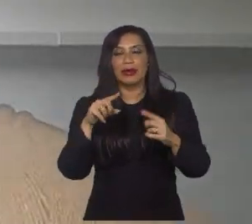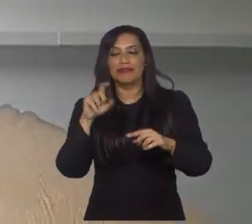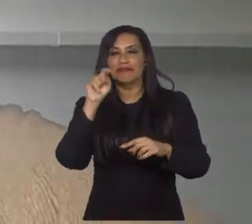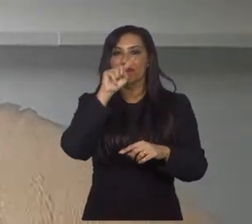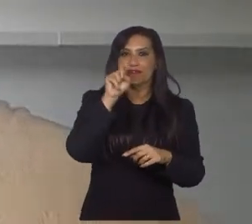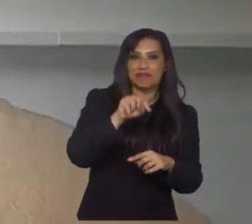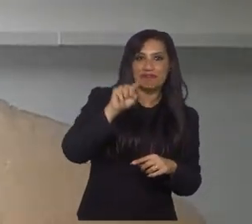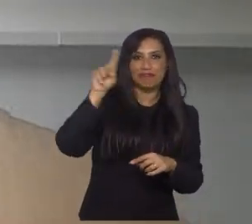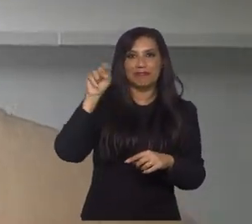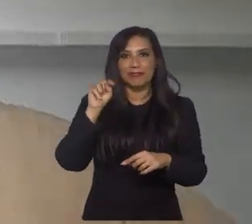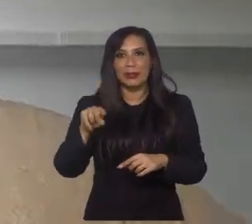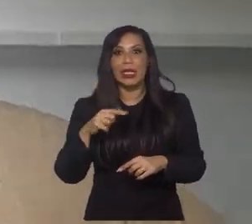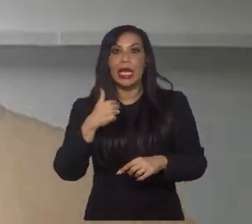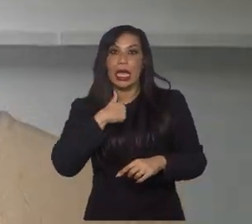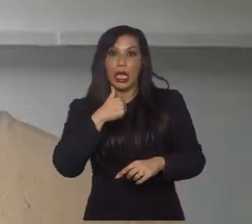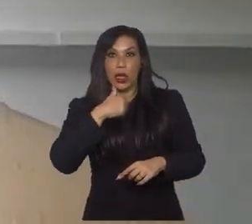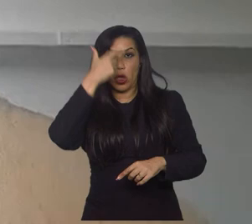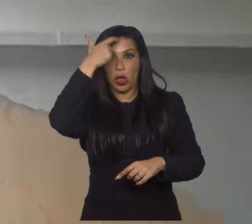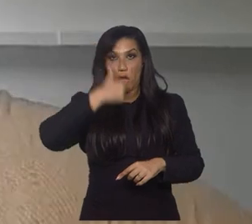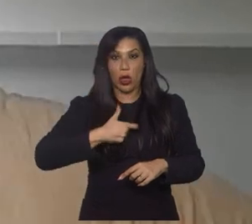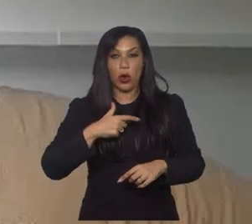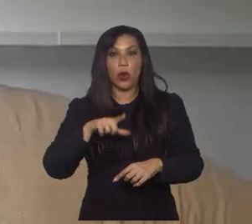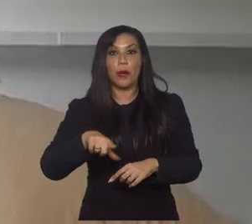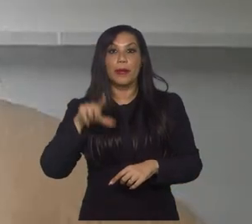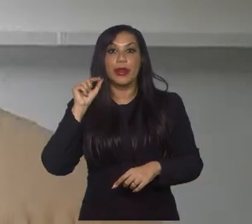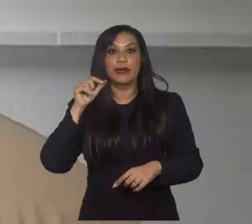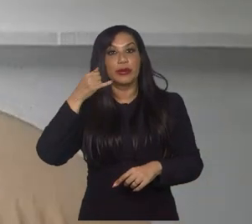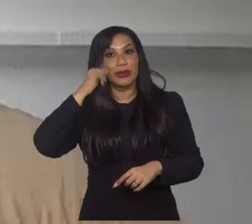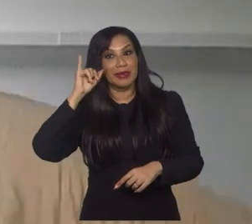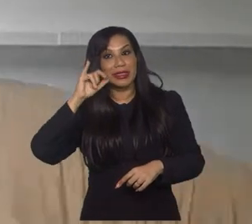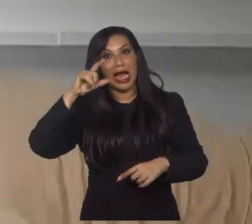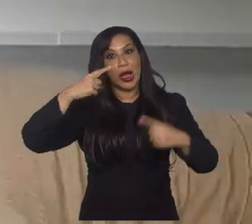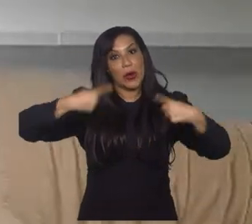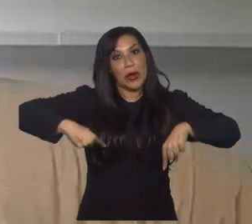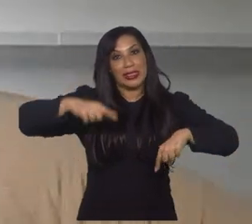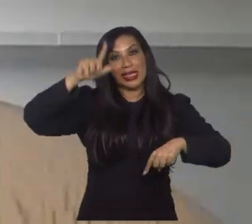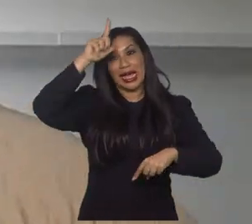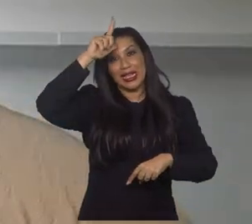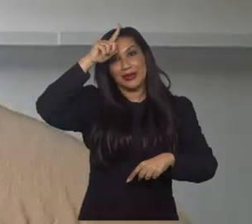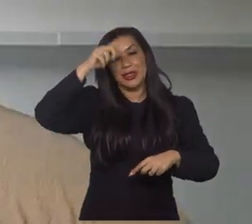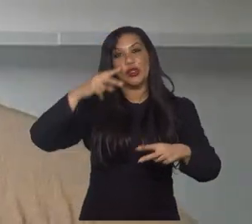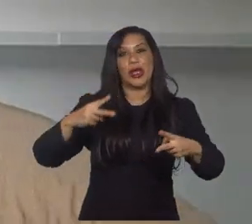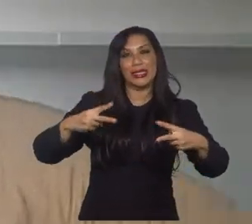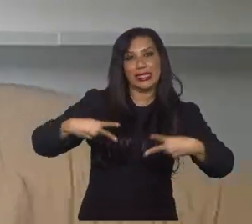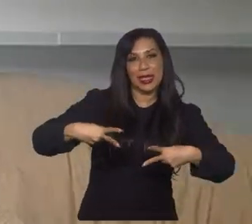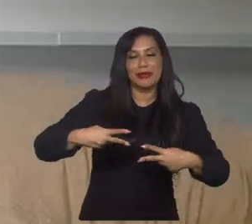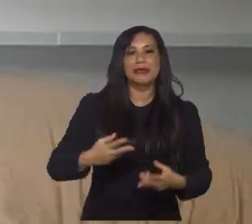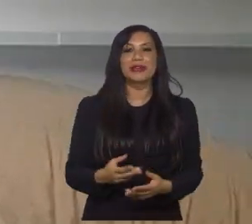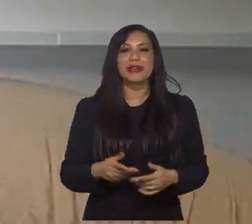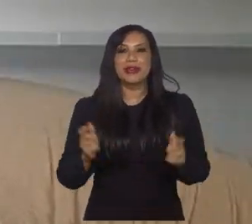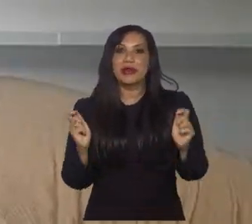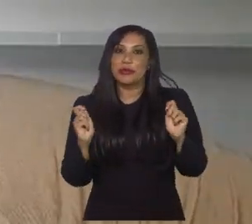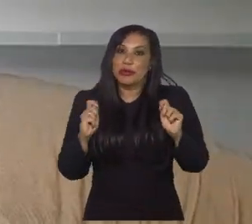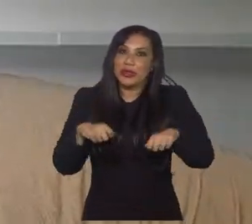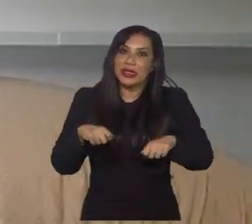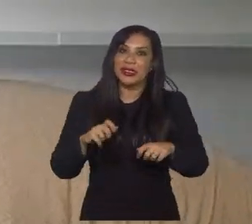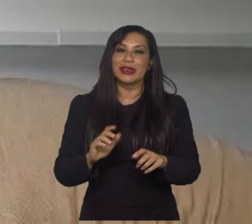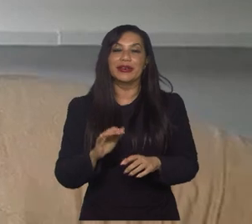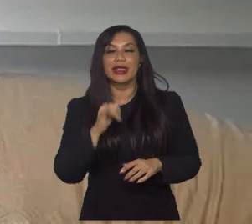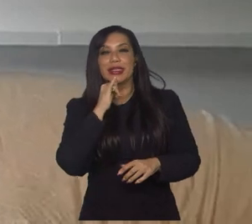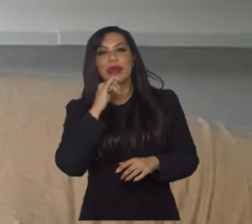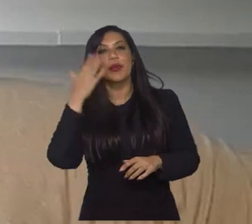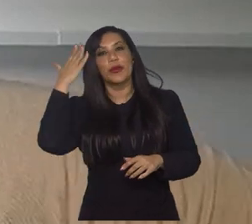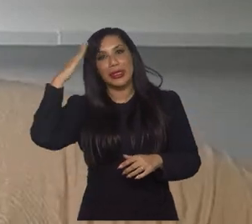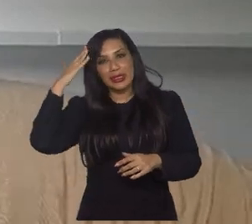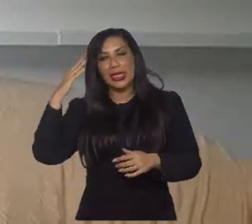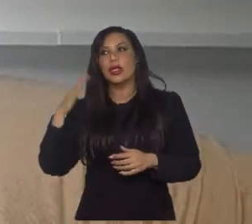justo. Eu prefiro evitar a Alemanha só na semi, se for possível, é claro. Eu entendo